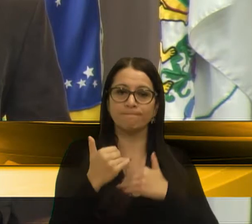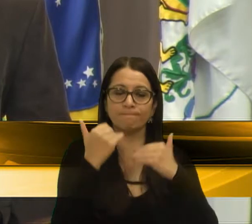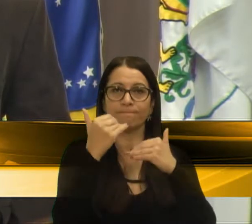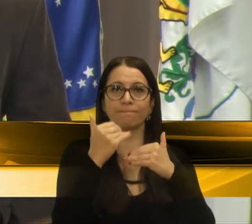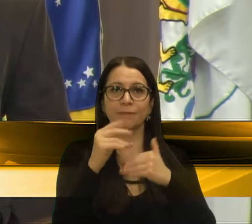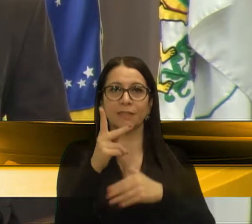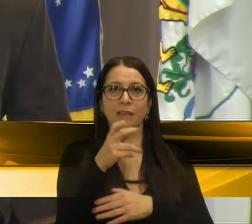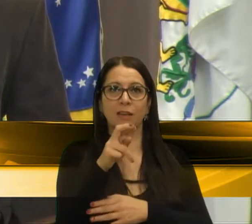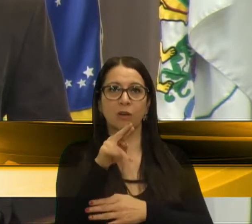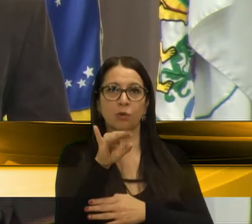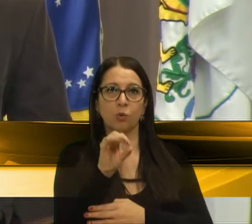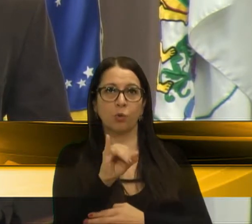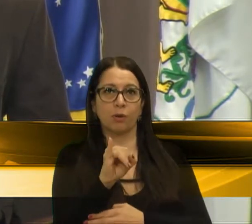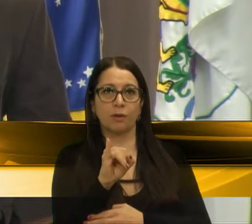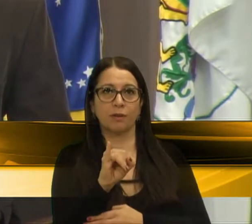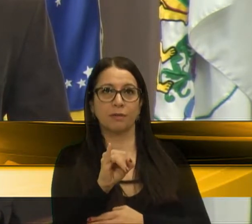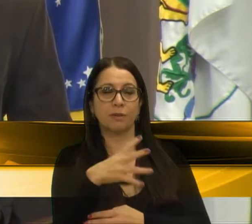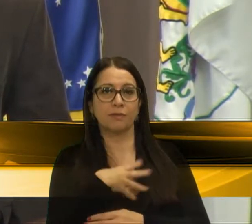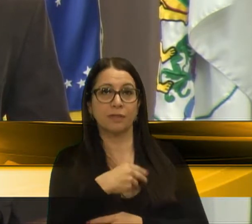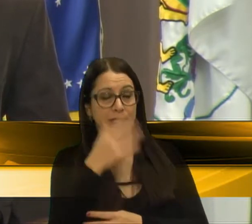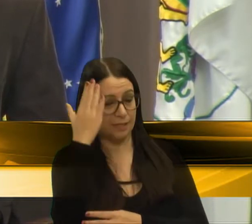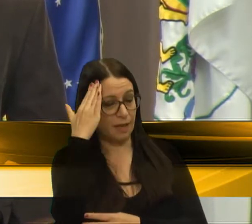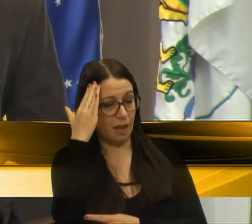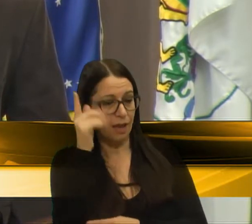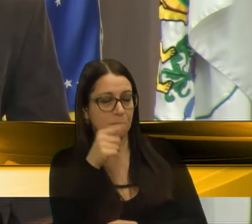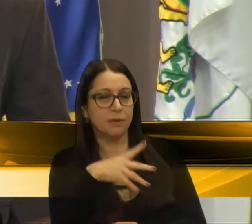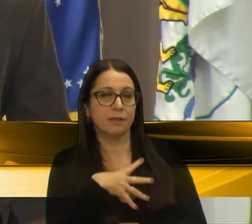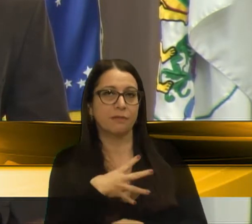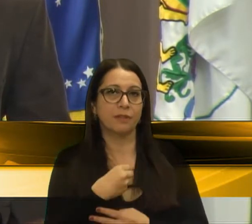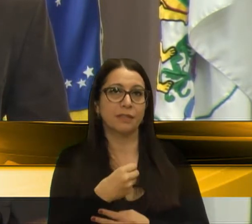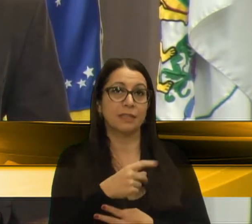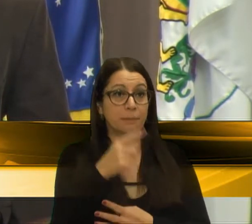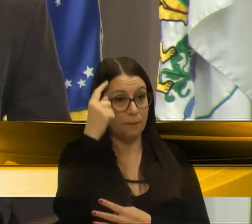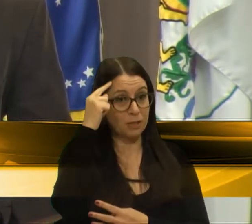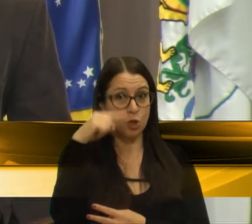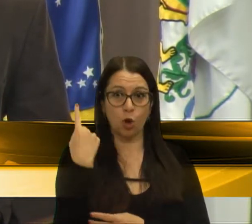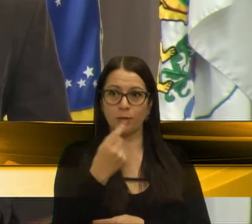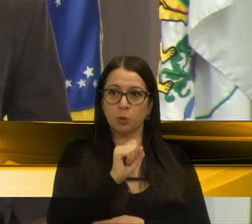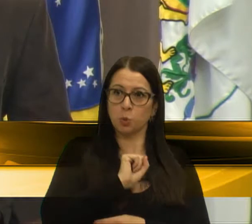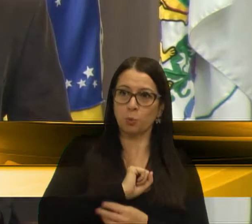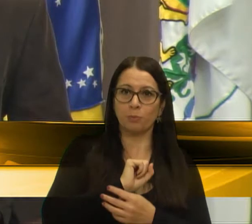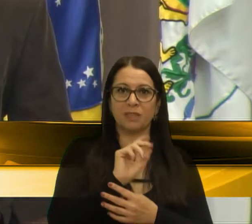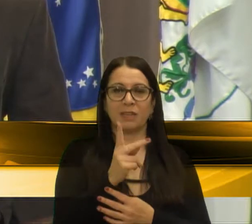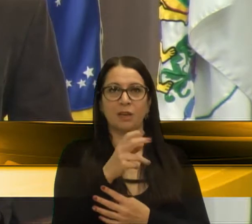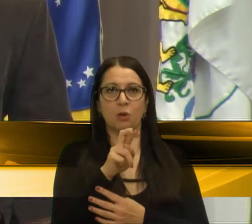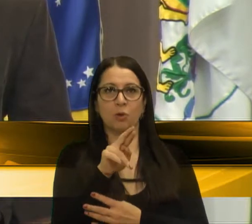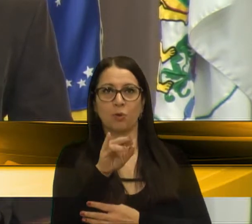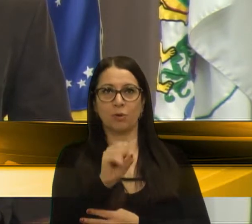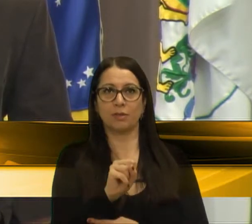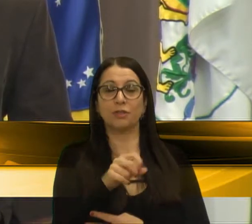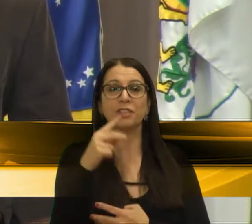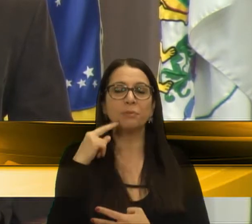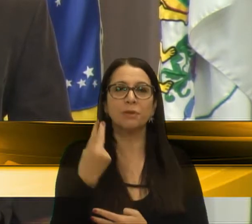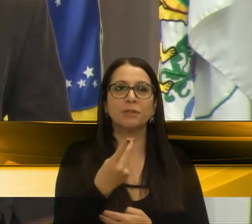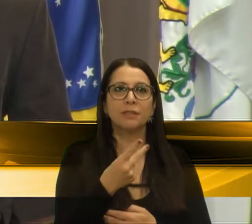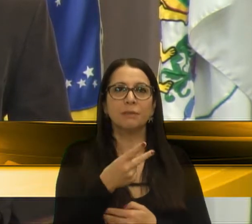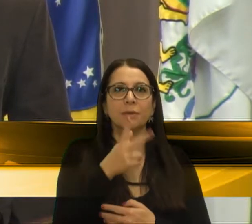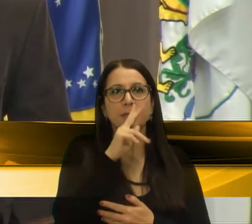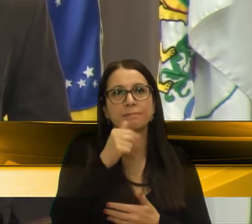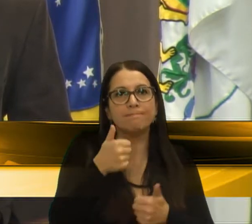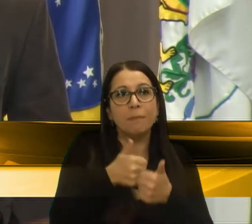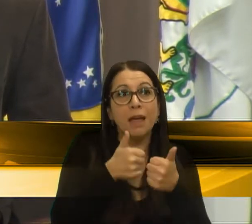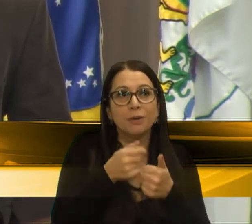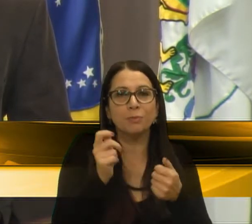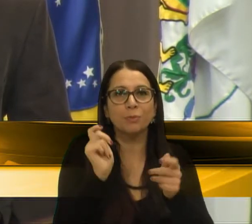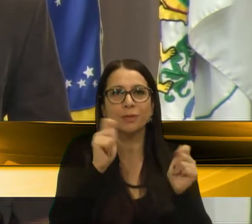para os filhos, quem tem filhos sabe, né? Eles nos acham heróis e a gente tem que ser o mais próximo possível desses heróis que eles acham.